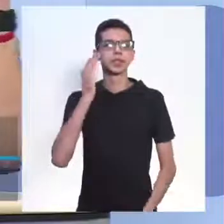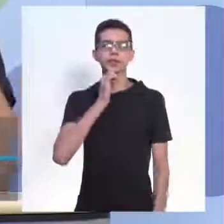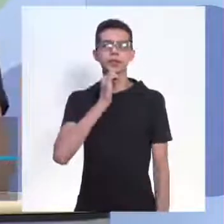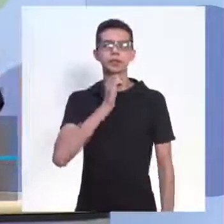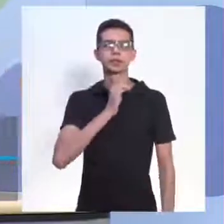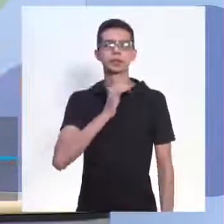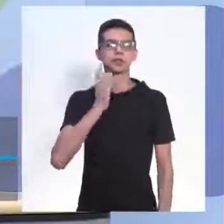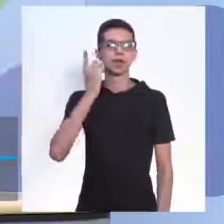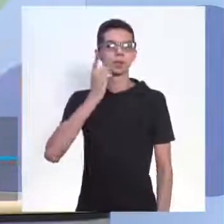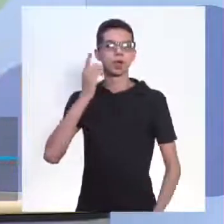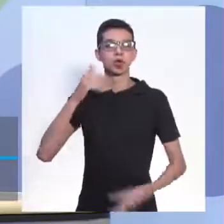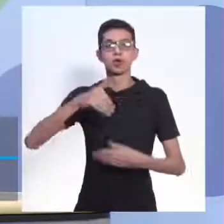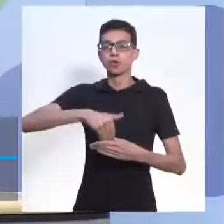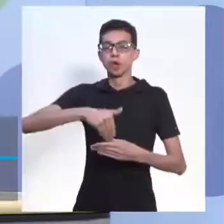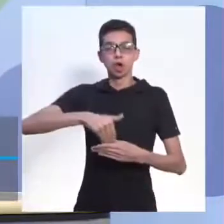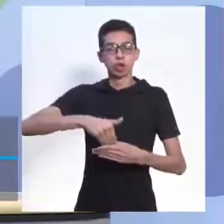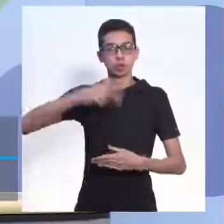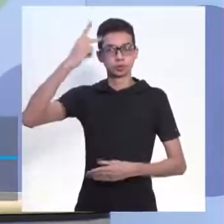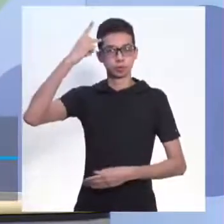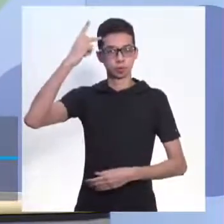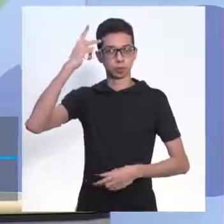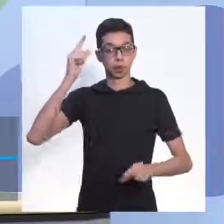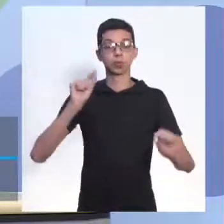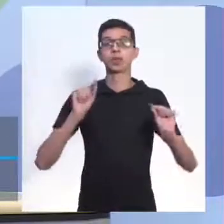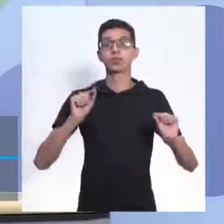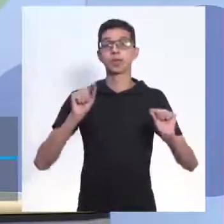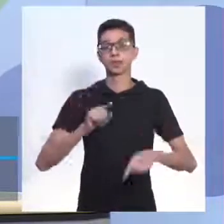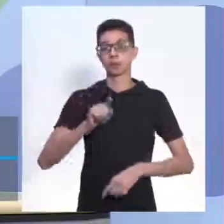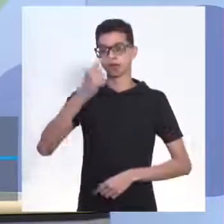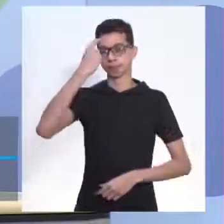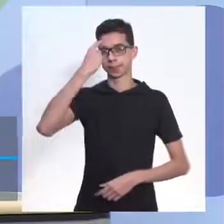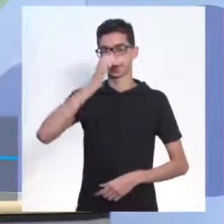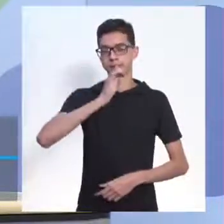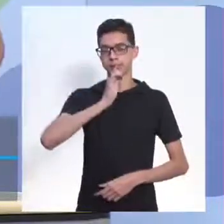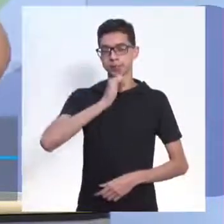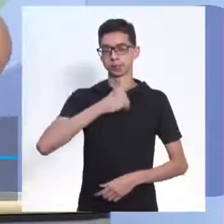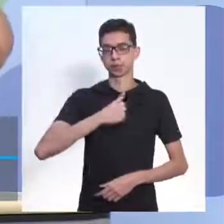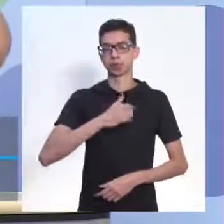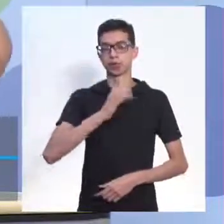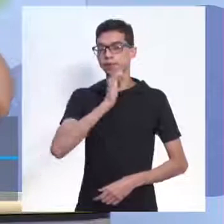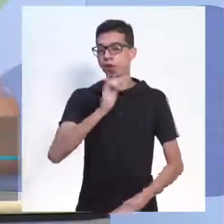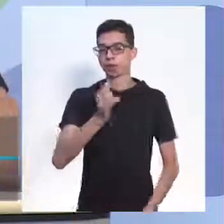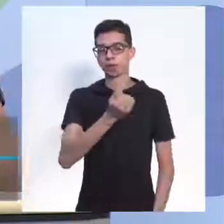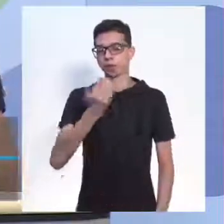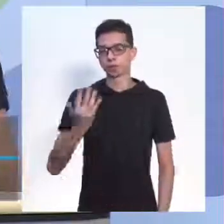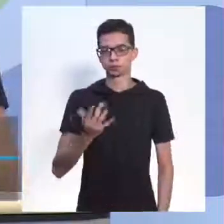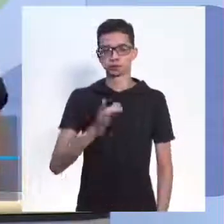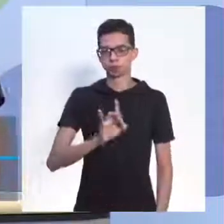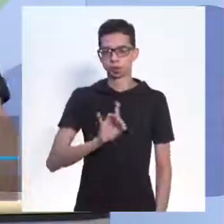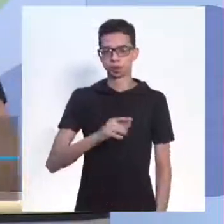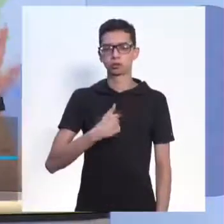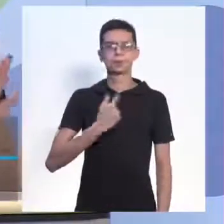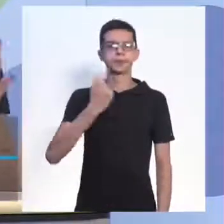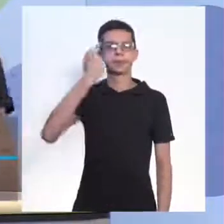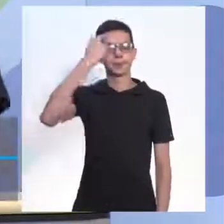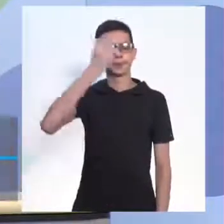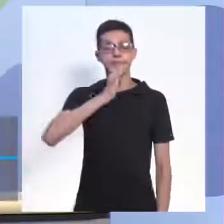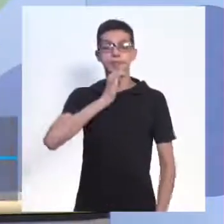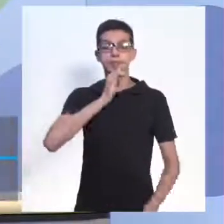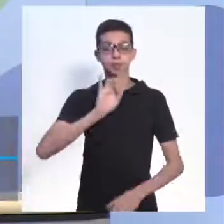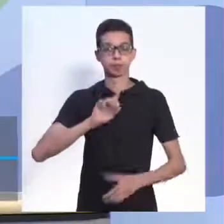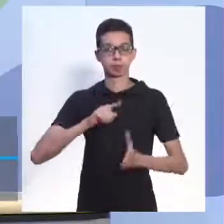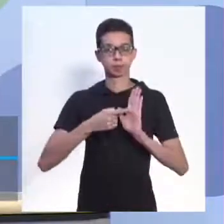deputado mais votado de São Paulo né se você pensar eu tô chutando o valores aleatórios tá só efeito de